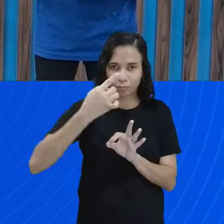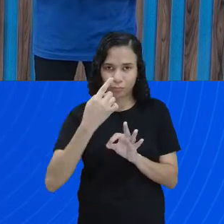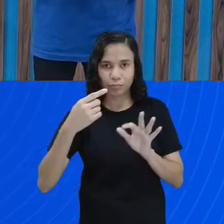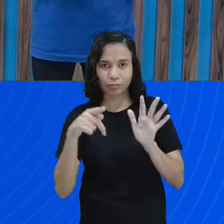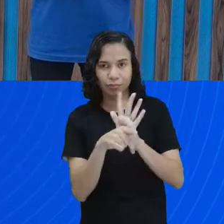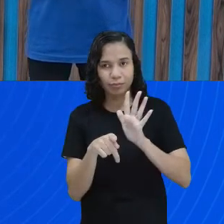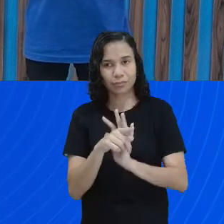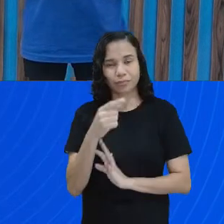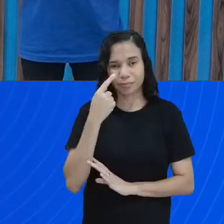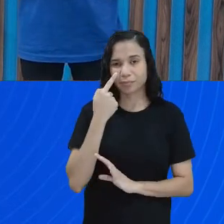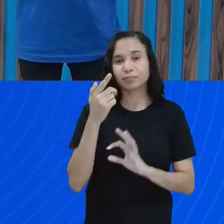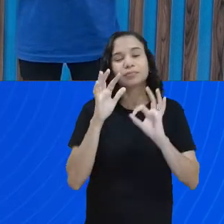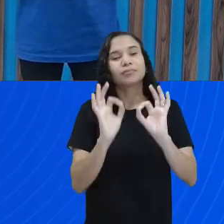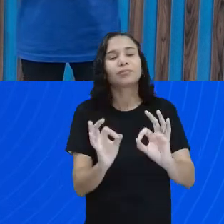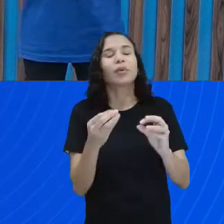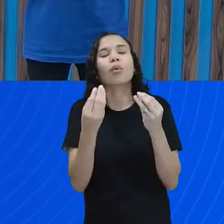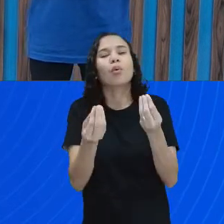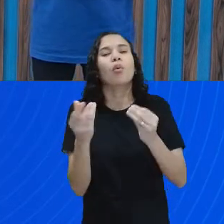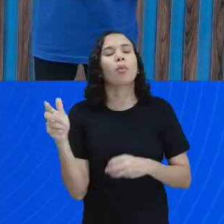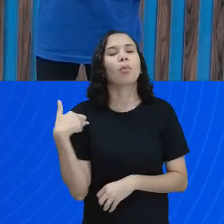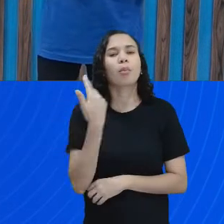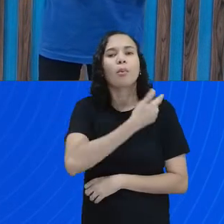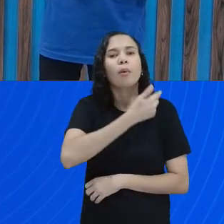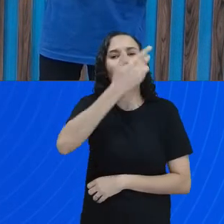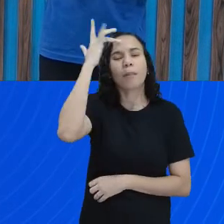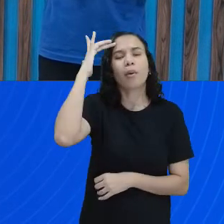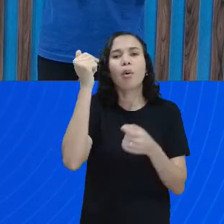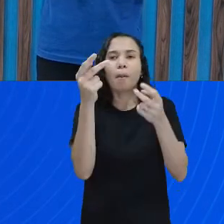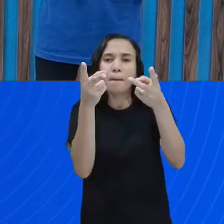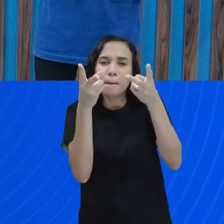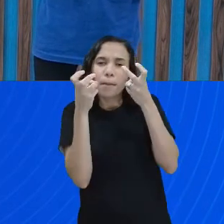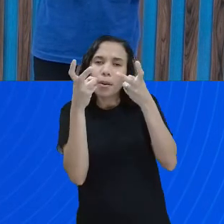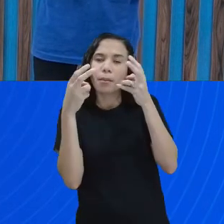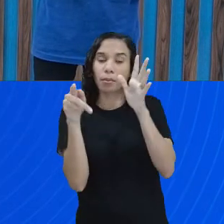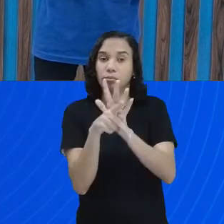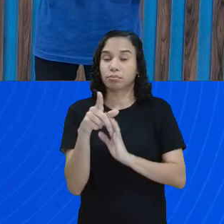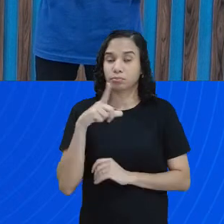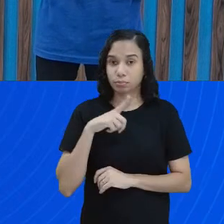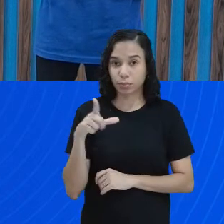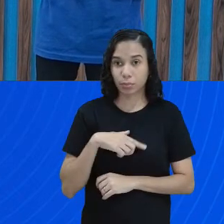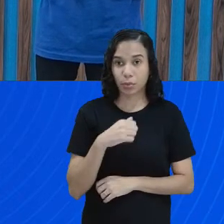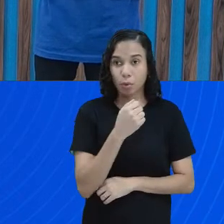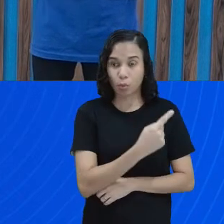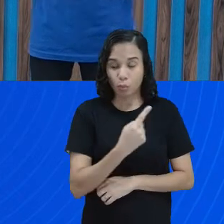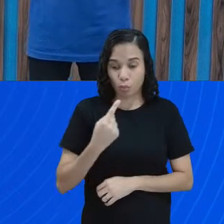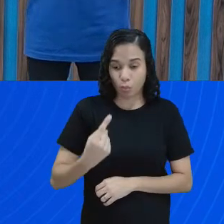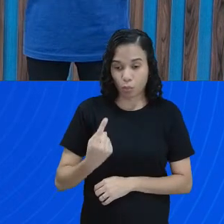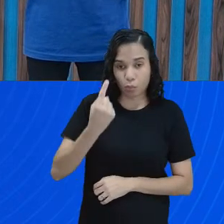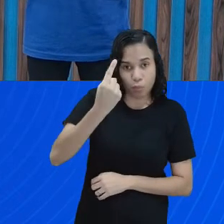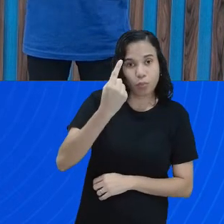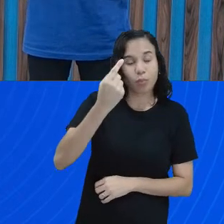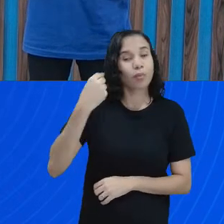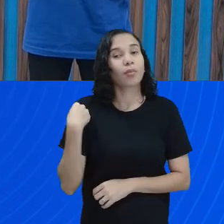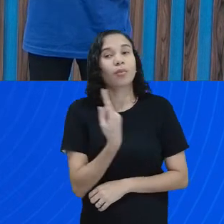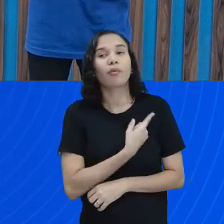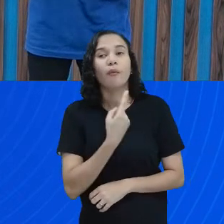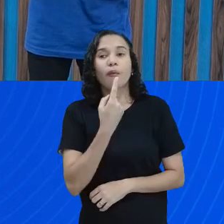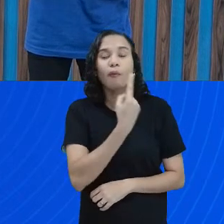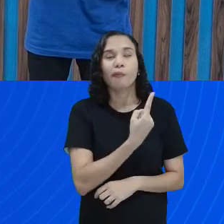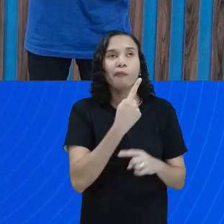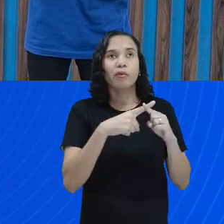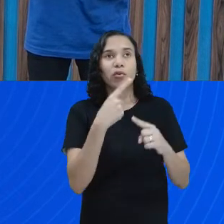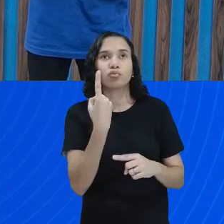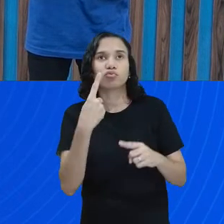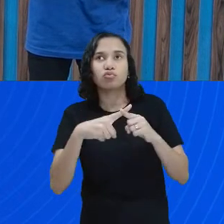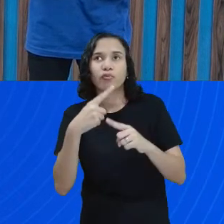de altura. E quando você observa isso aqui, ó, aqui, está observando aqui que tem 1 e 1, vocês observam que vai multiplicar 1